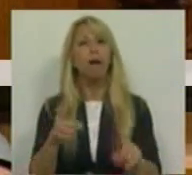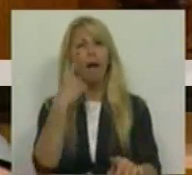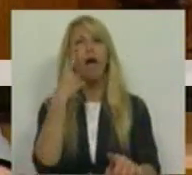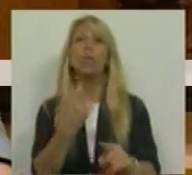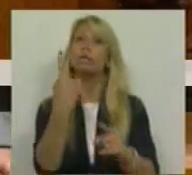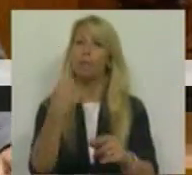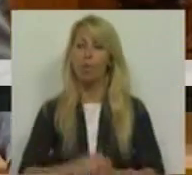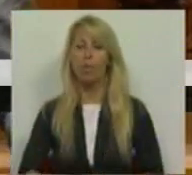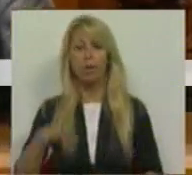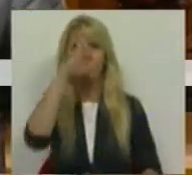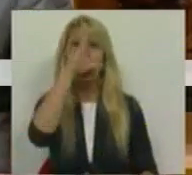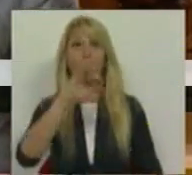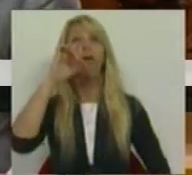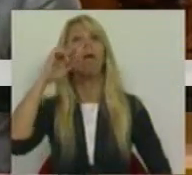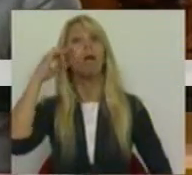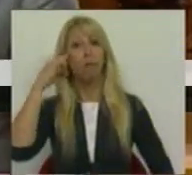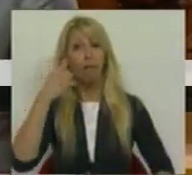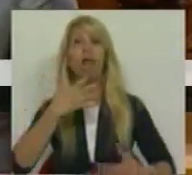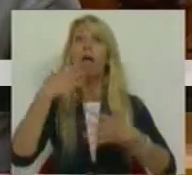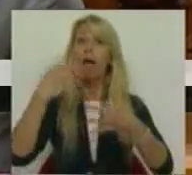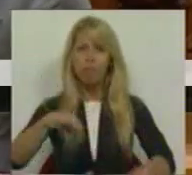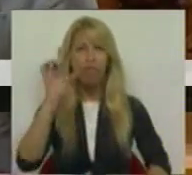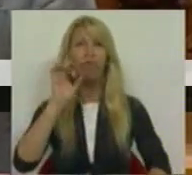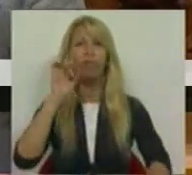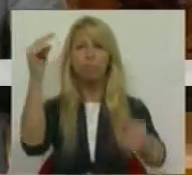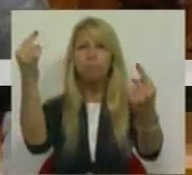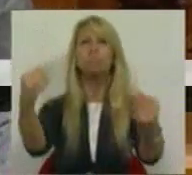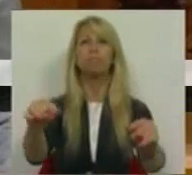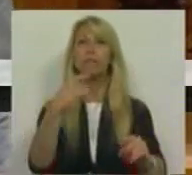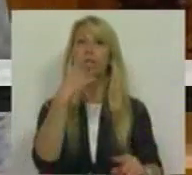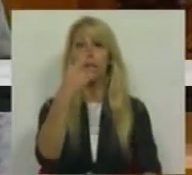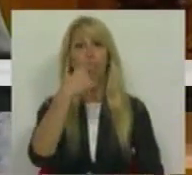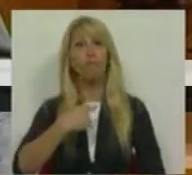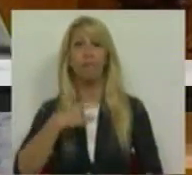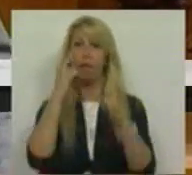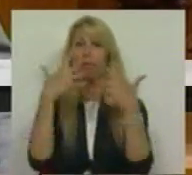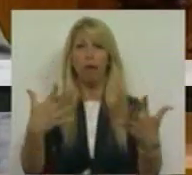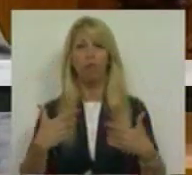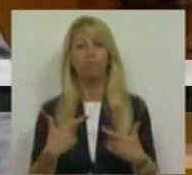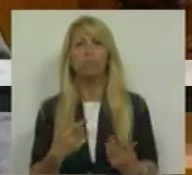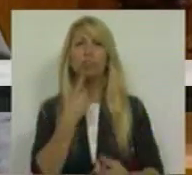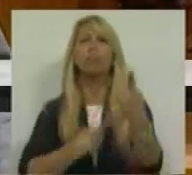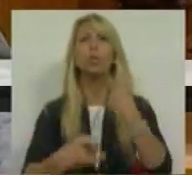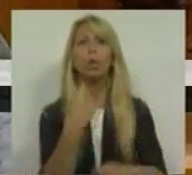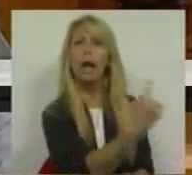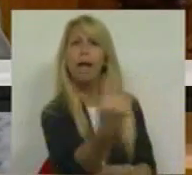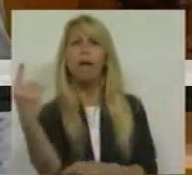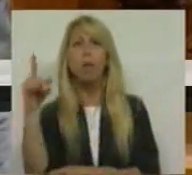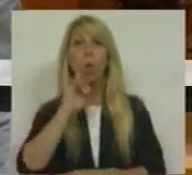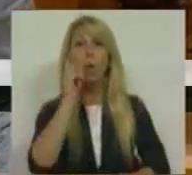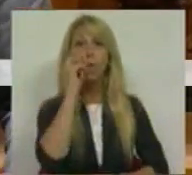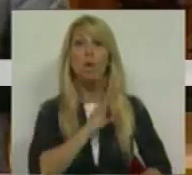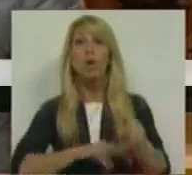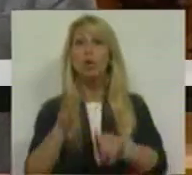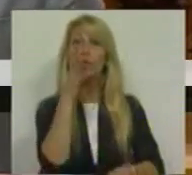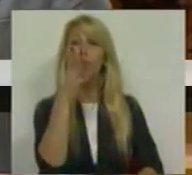Vítor Gaspar teve a hombridade de dizer: eu falhei. Eu pergunto a cada uma e cada um dos senhores deputados, a cada uma